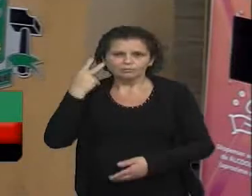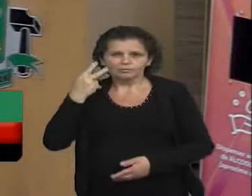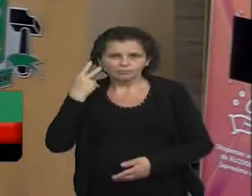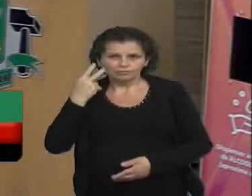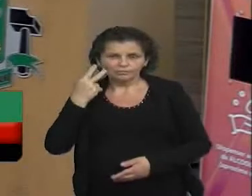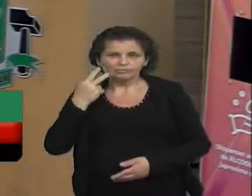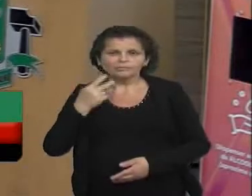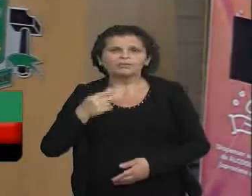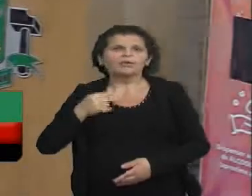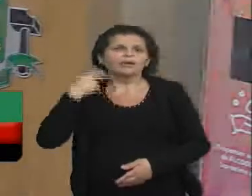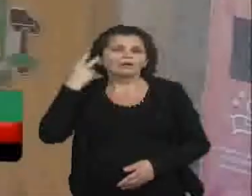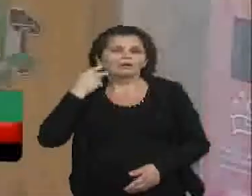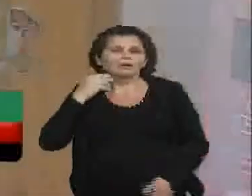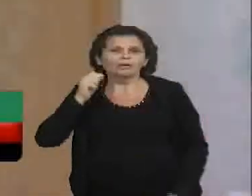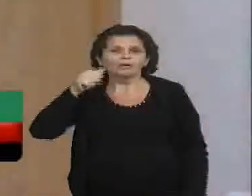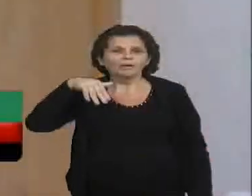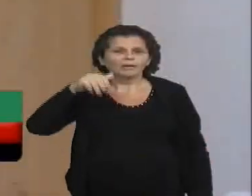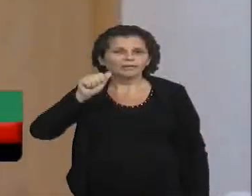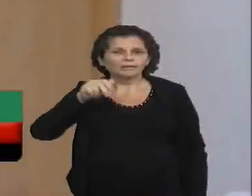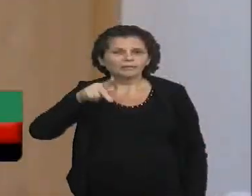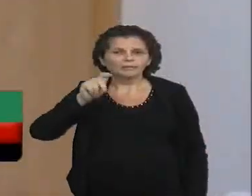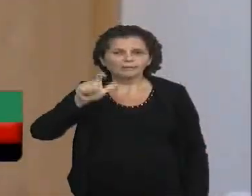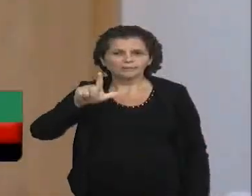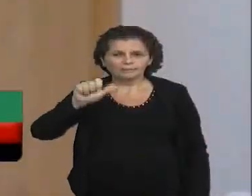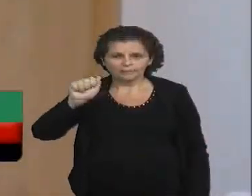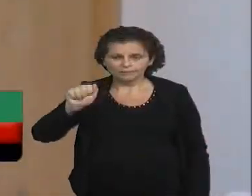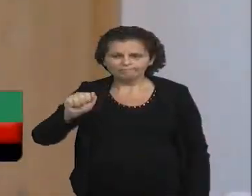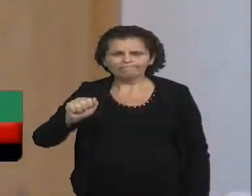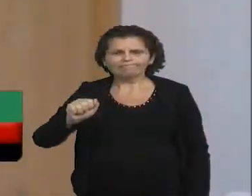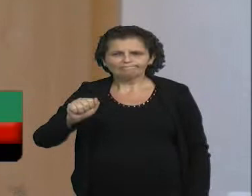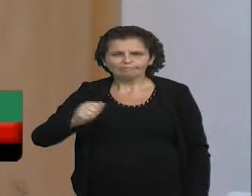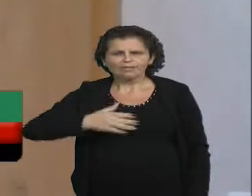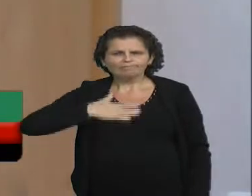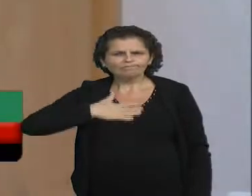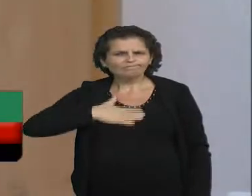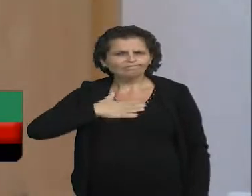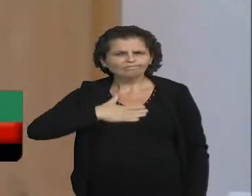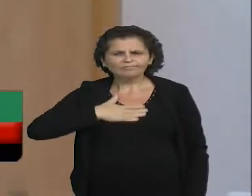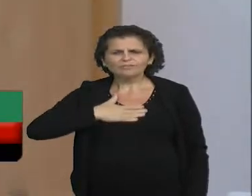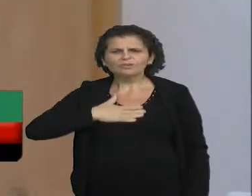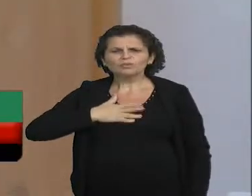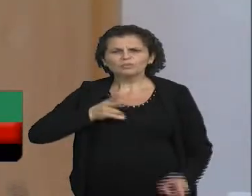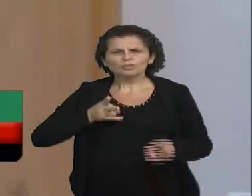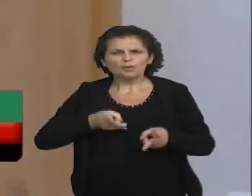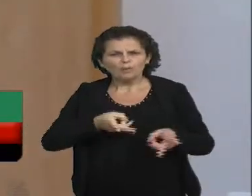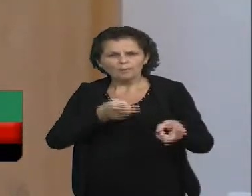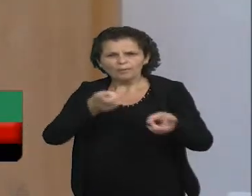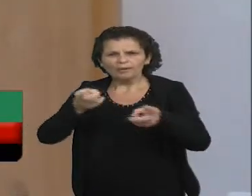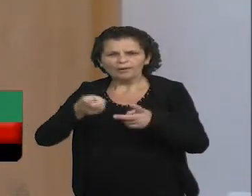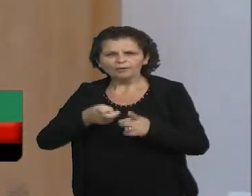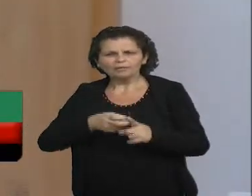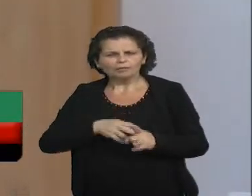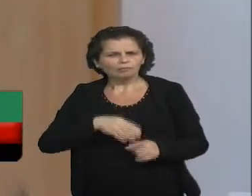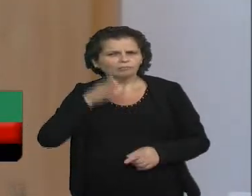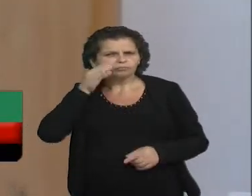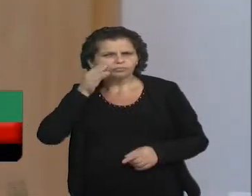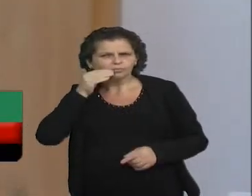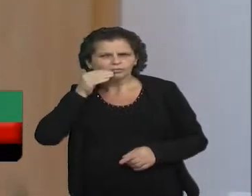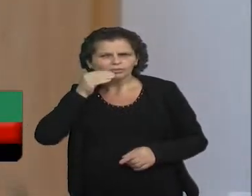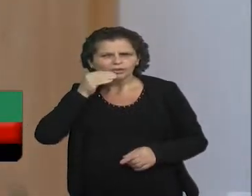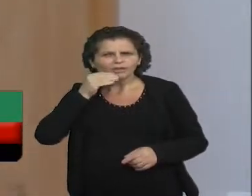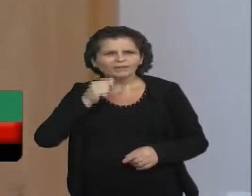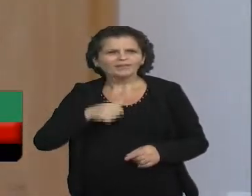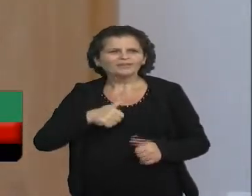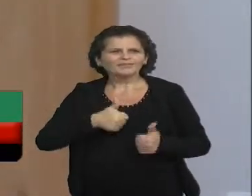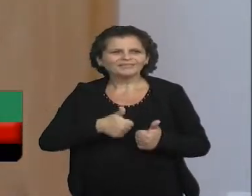da vereadora Ana Paula Rossi. É um prazer muito grande quando nós vimos aqui um funcionário público da